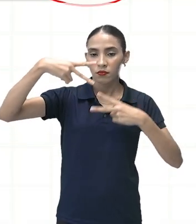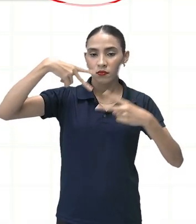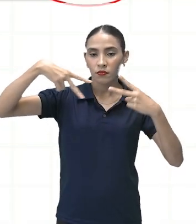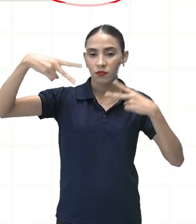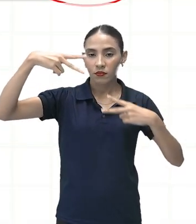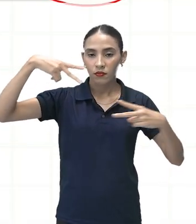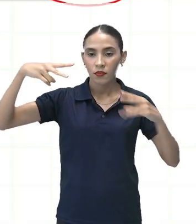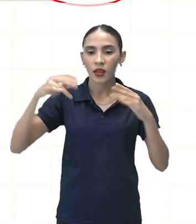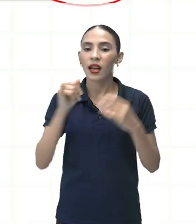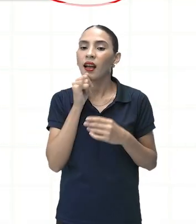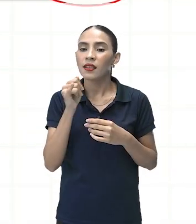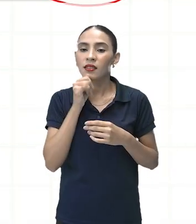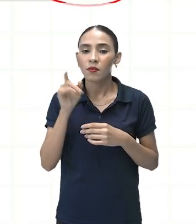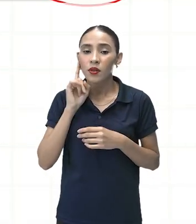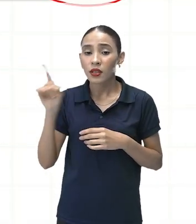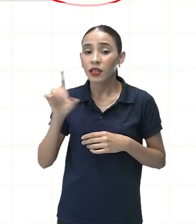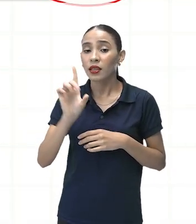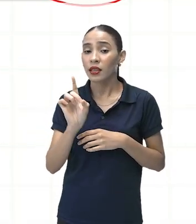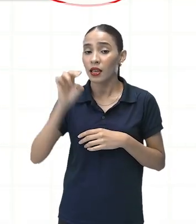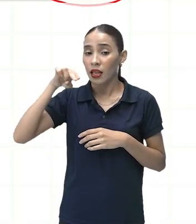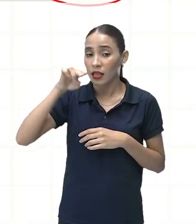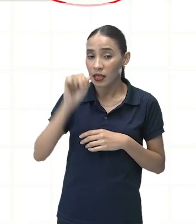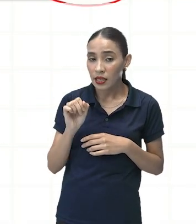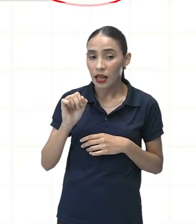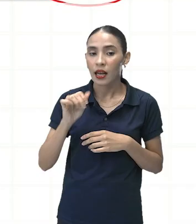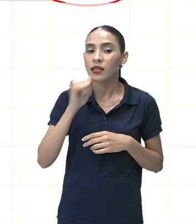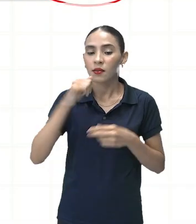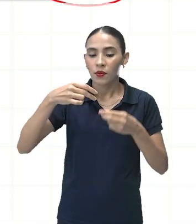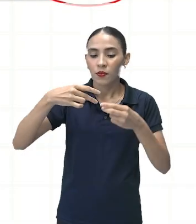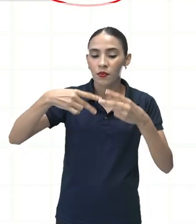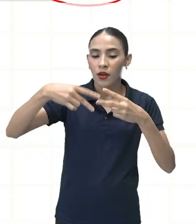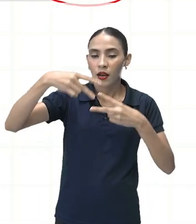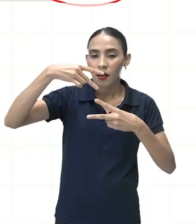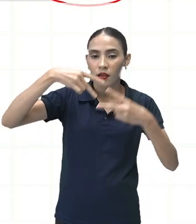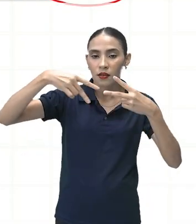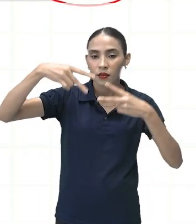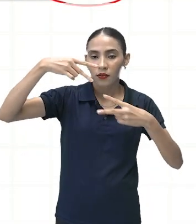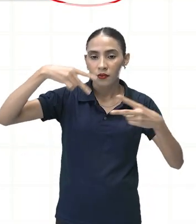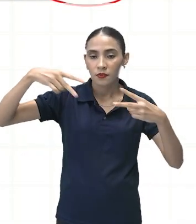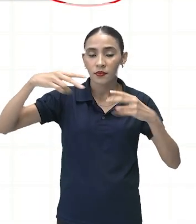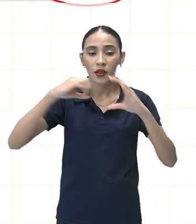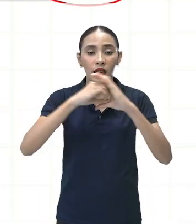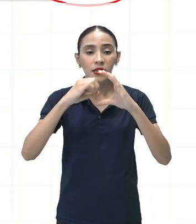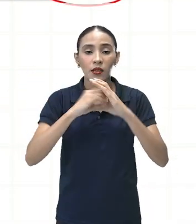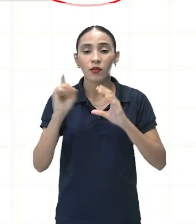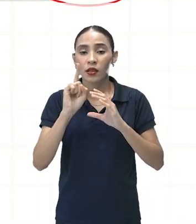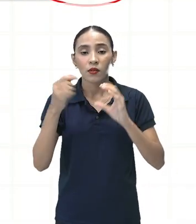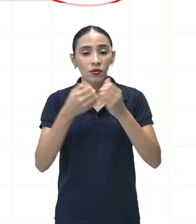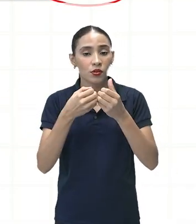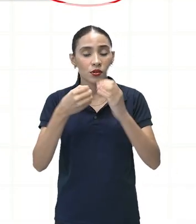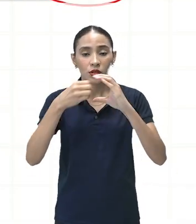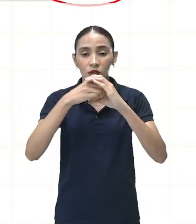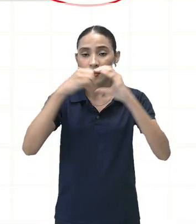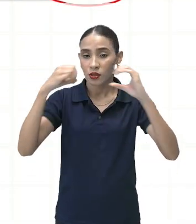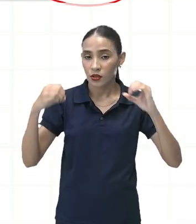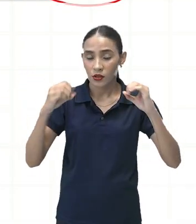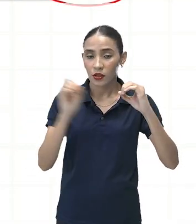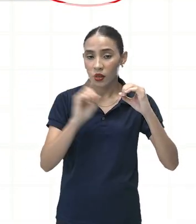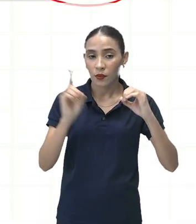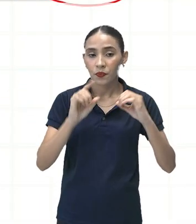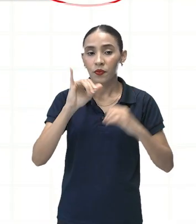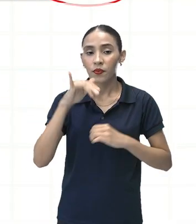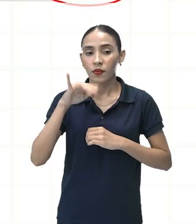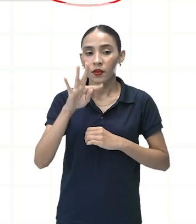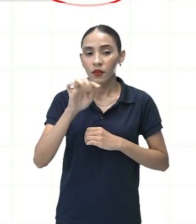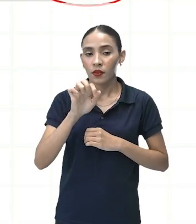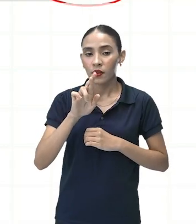mais aberta. Então, a cromatina nada mais é do que o DNA descondensado quando a célula não está se